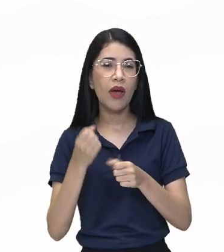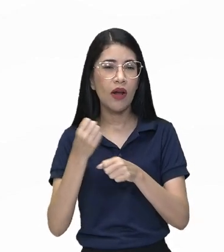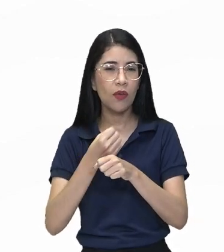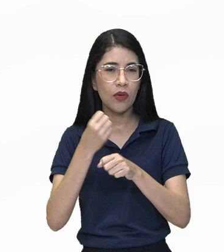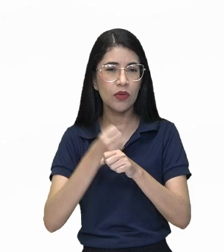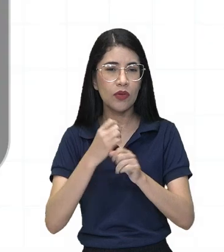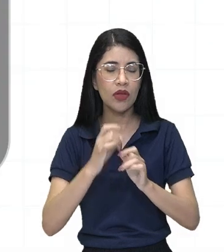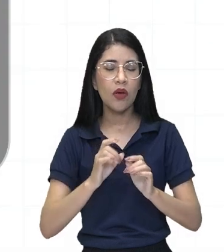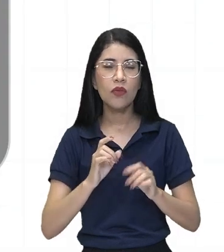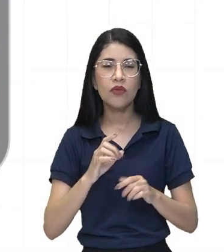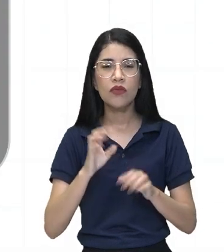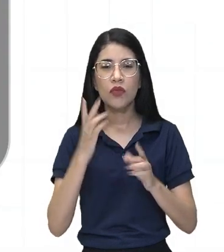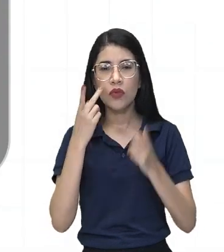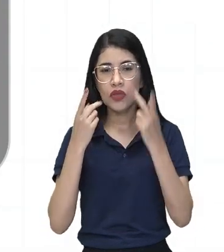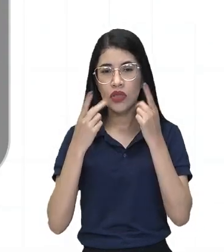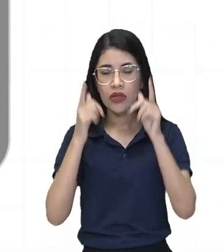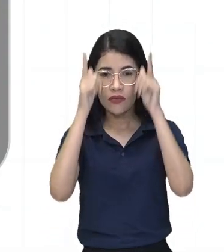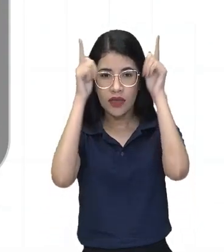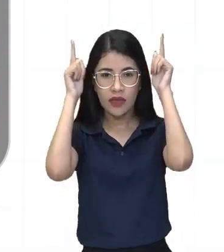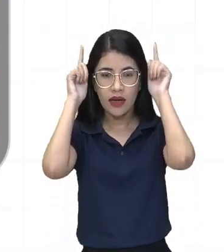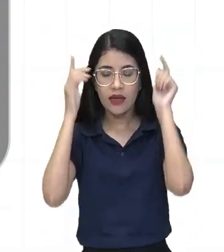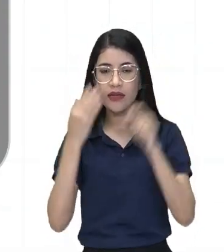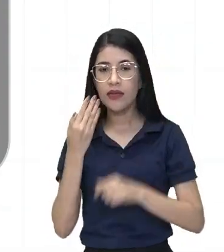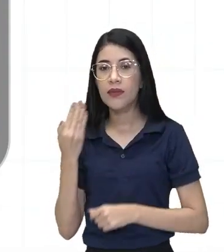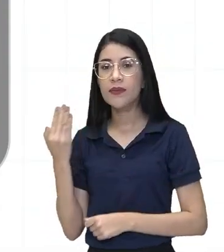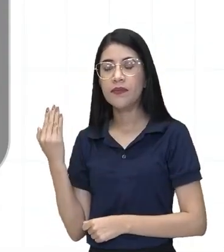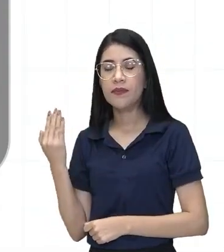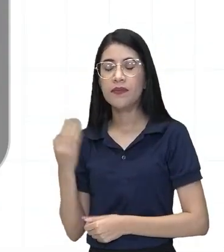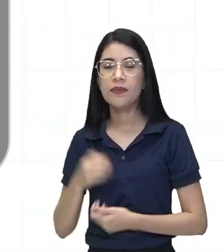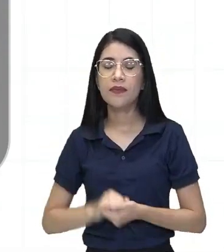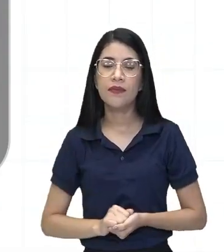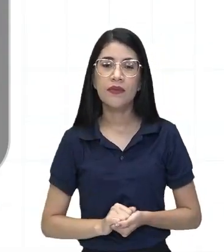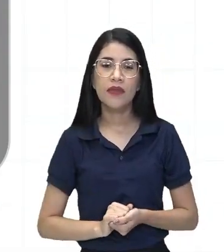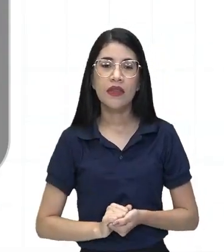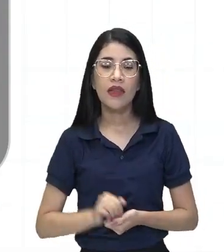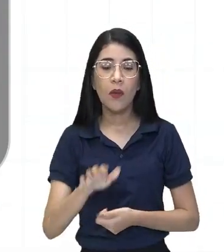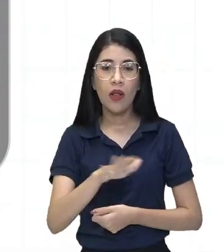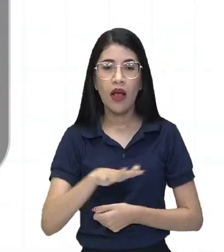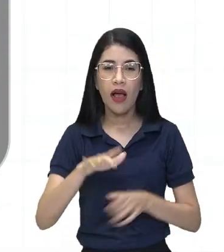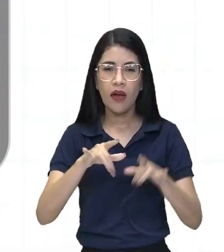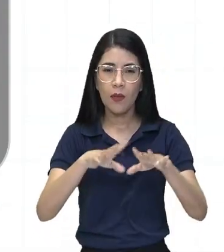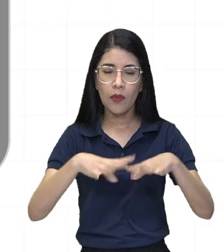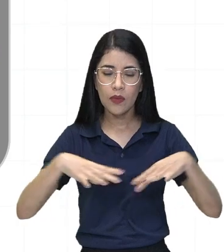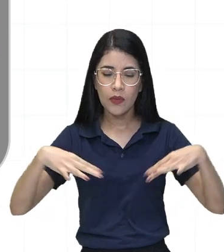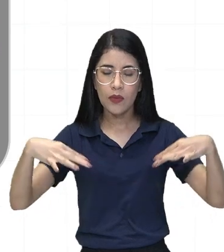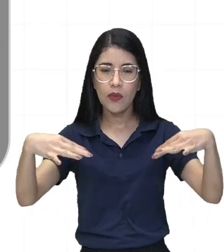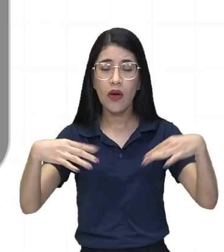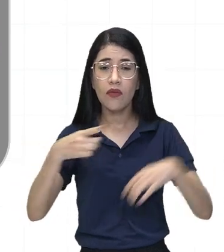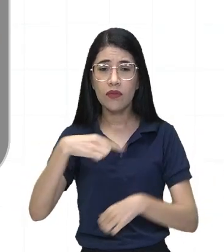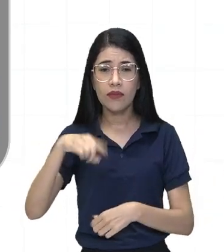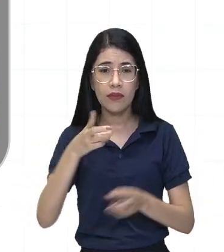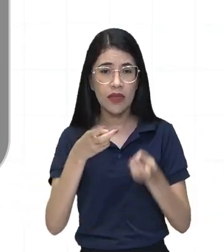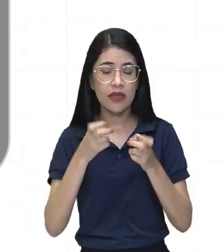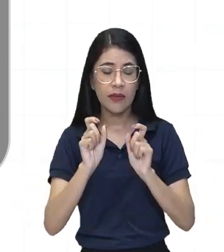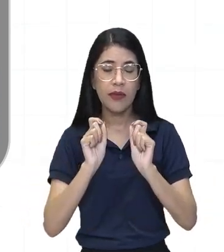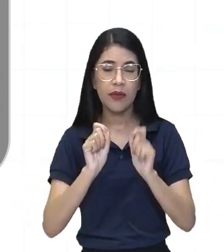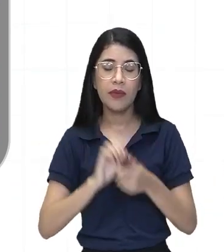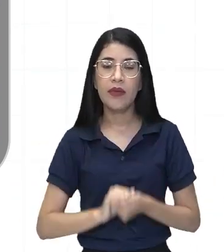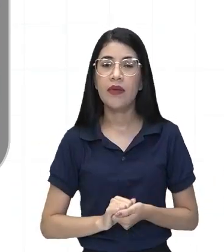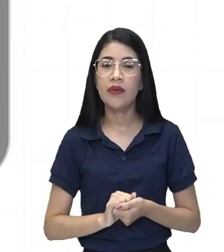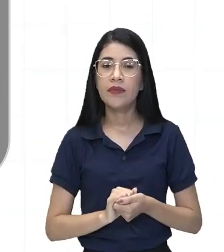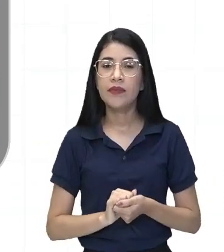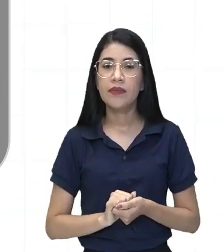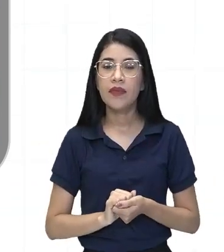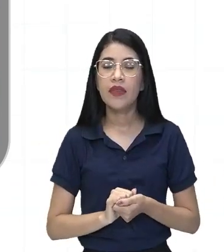grego, tá? Vamos ver então. Aqui é justamente, se vocês perceberem, esse teatro, né, que ele